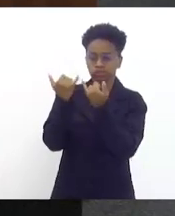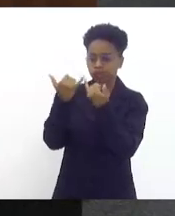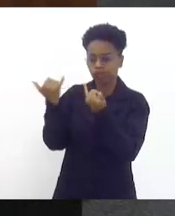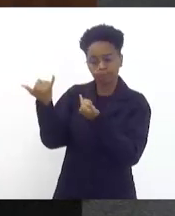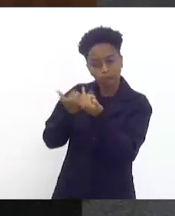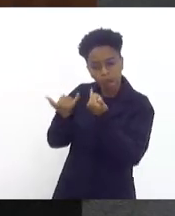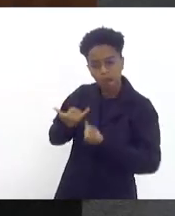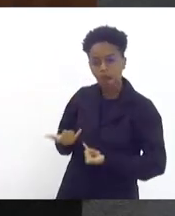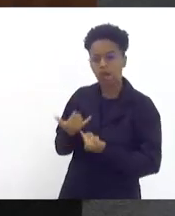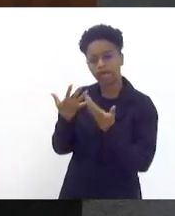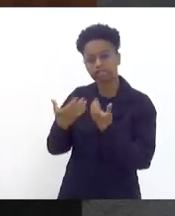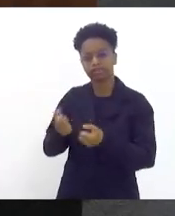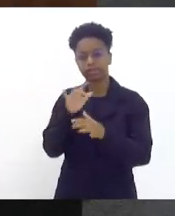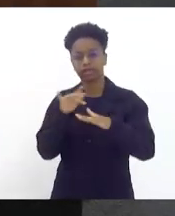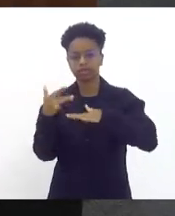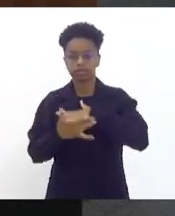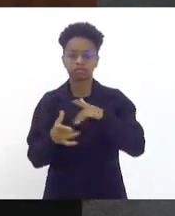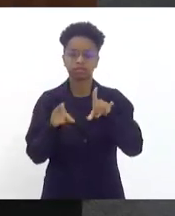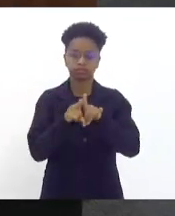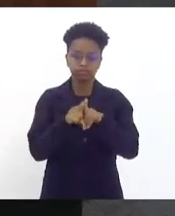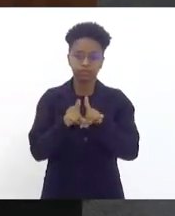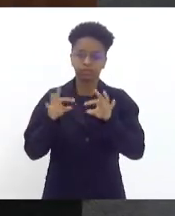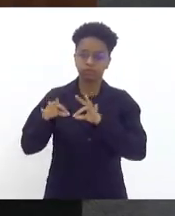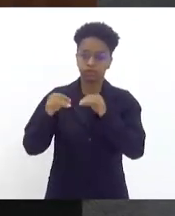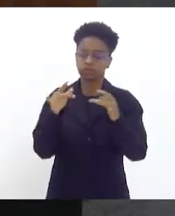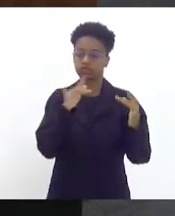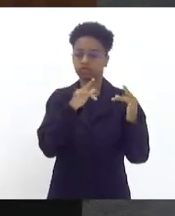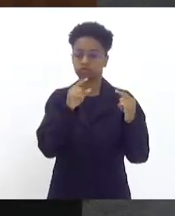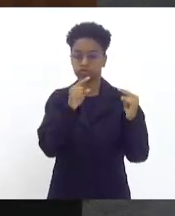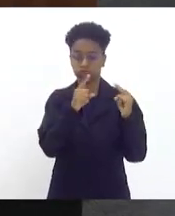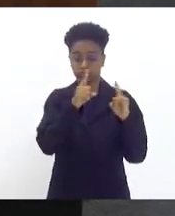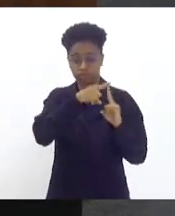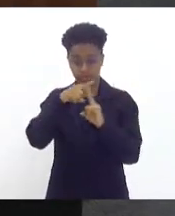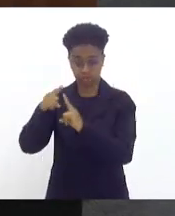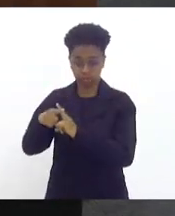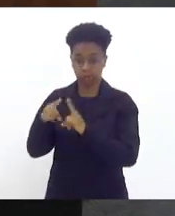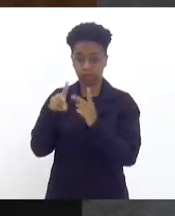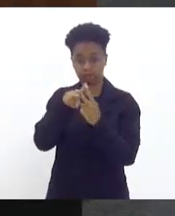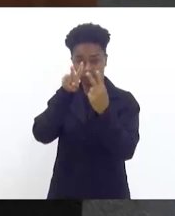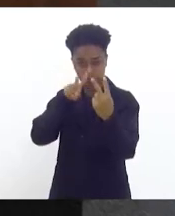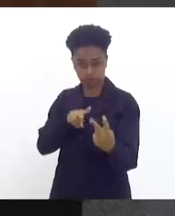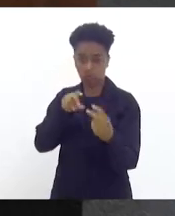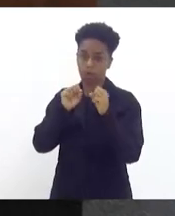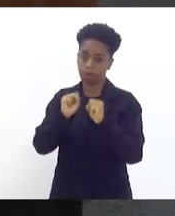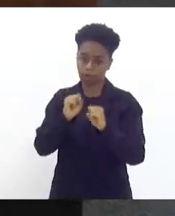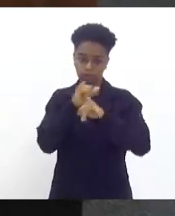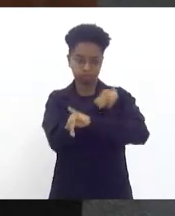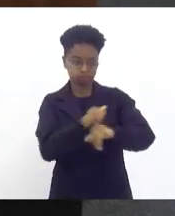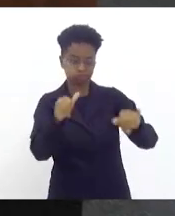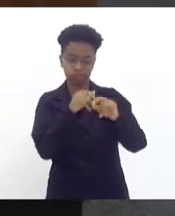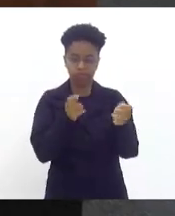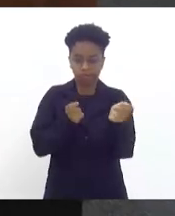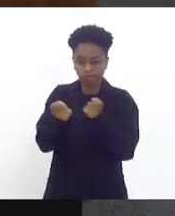ódio nas redes sociais e na forma e de toda forma de veiculação de virtualidade através da manipulação algoritmo que também